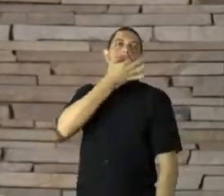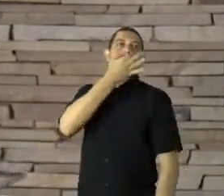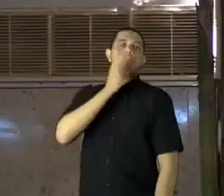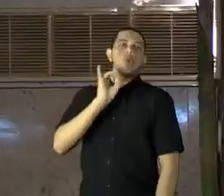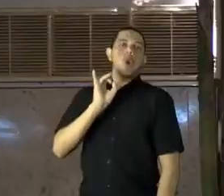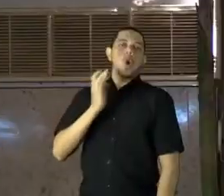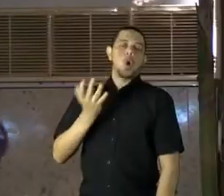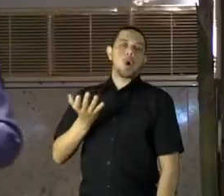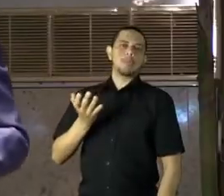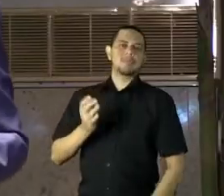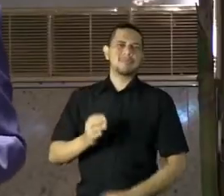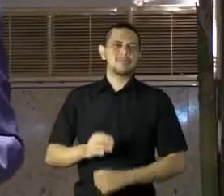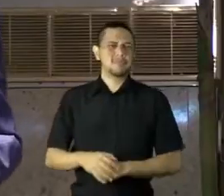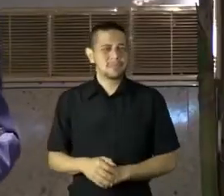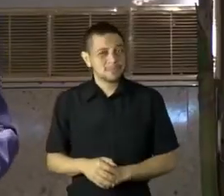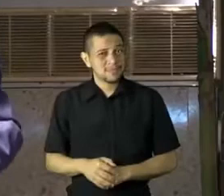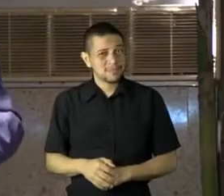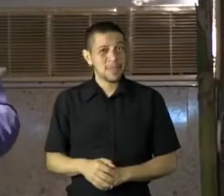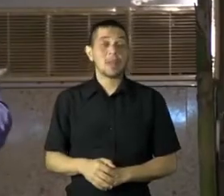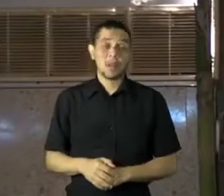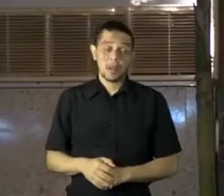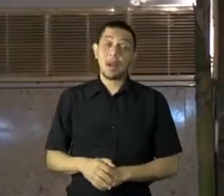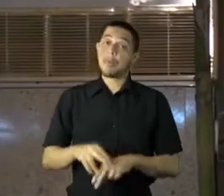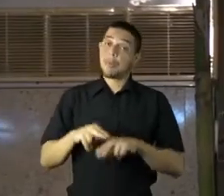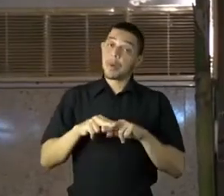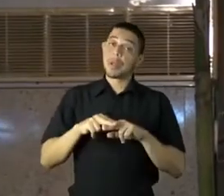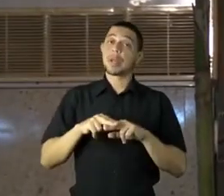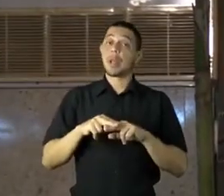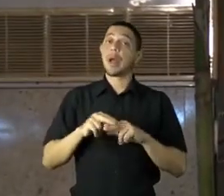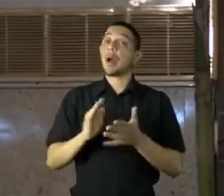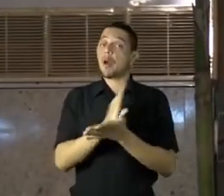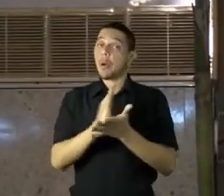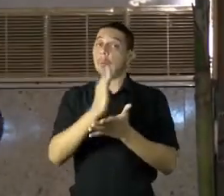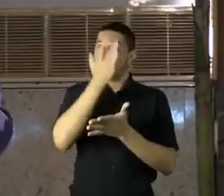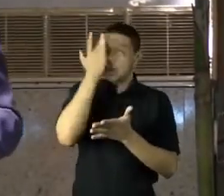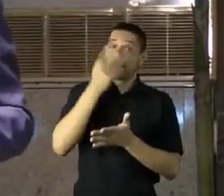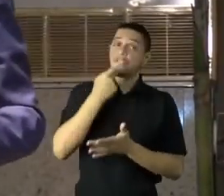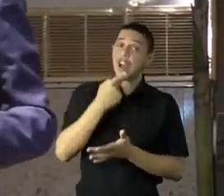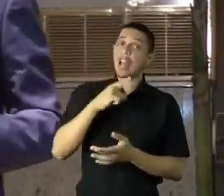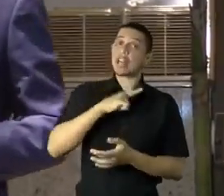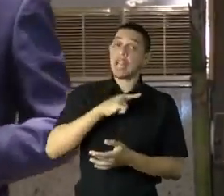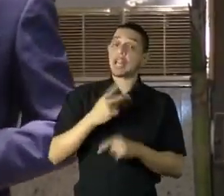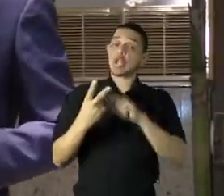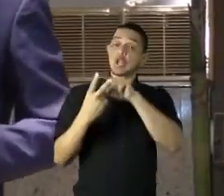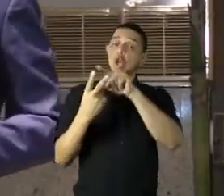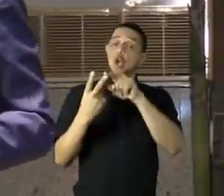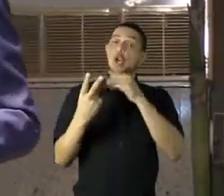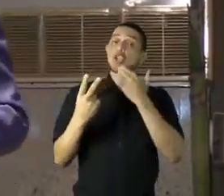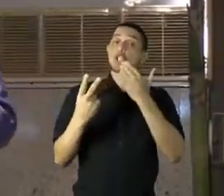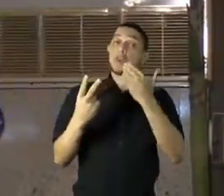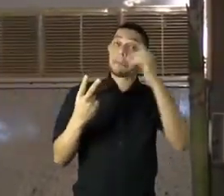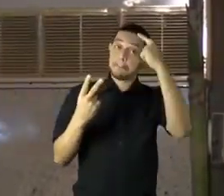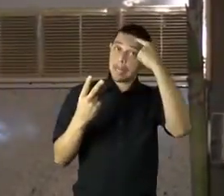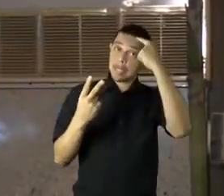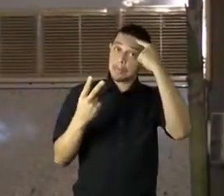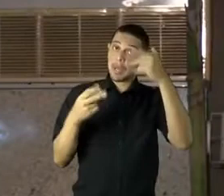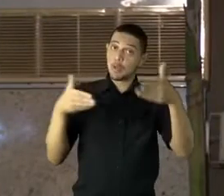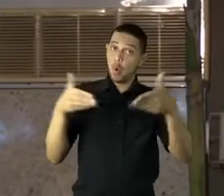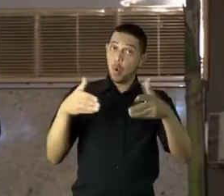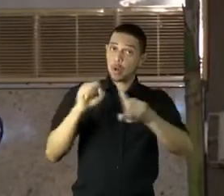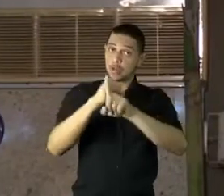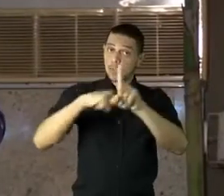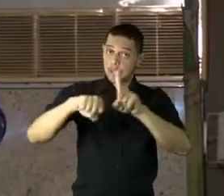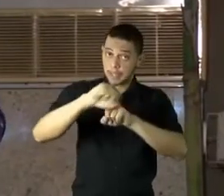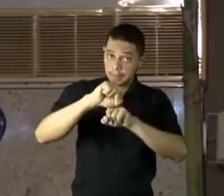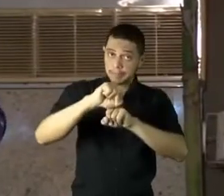e dizem que existe então dois modelos de pensamento que domina hoje a nossa sociedade o modelo que